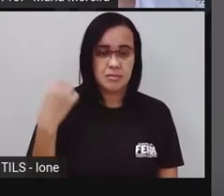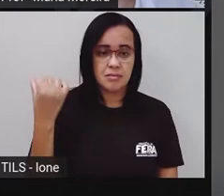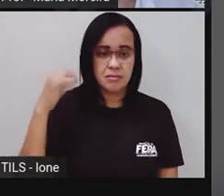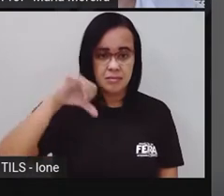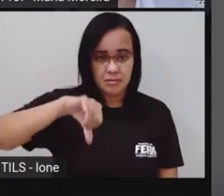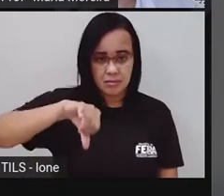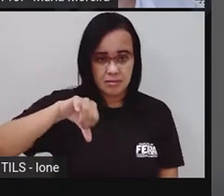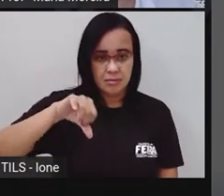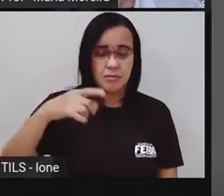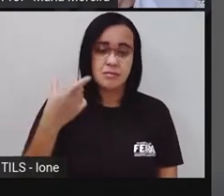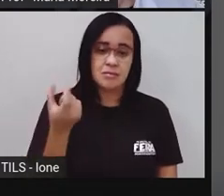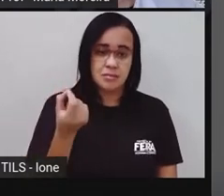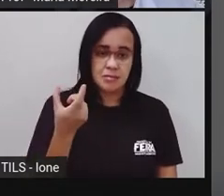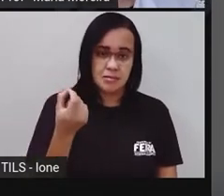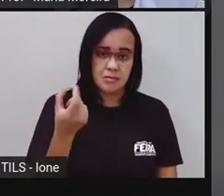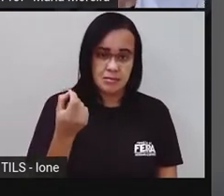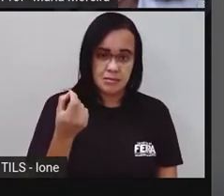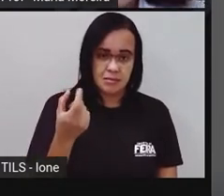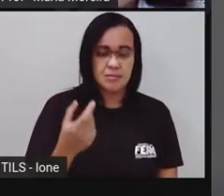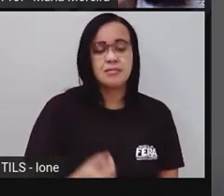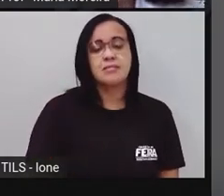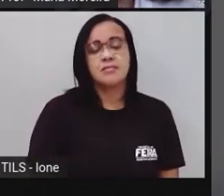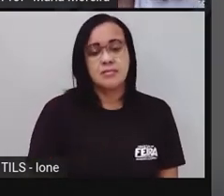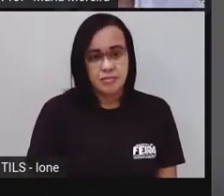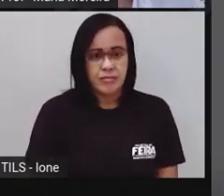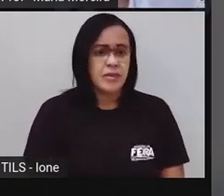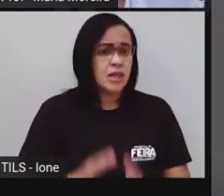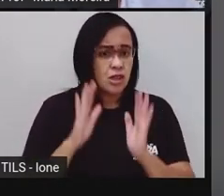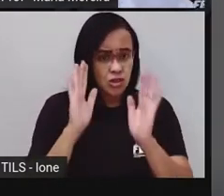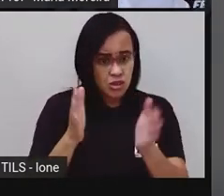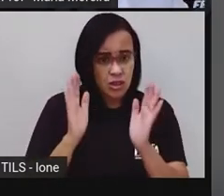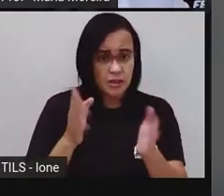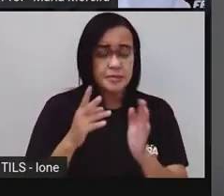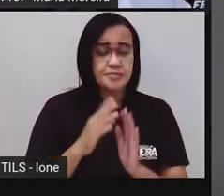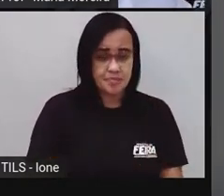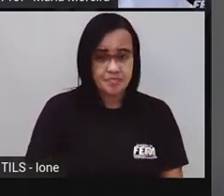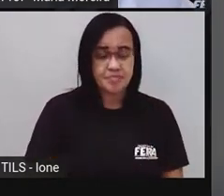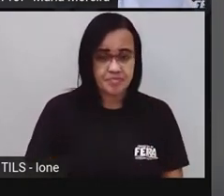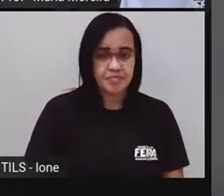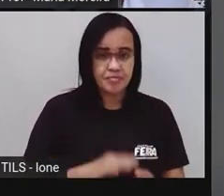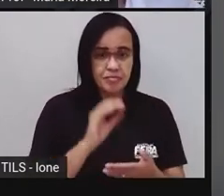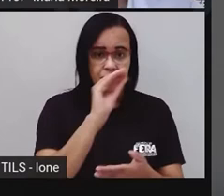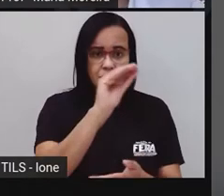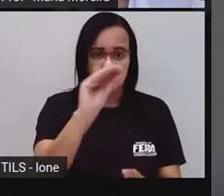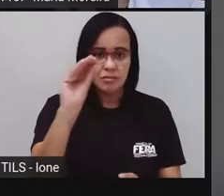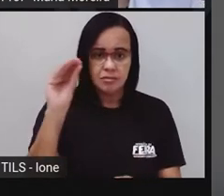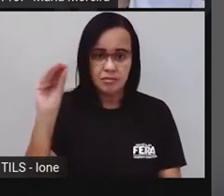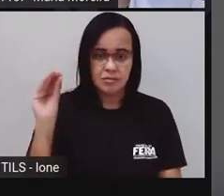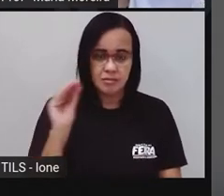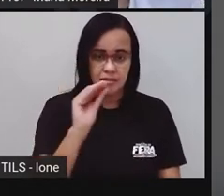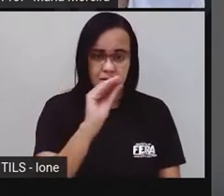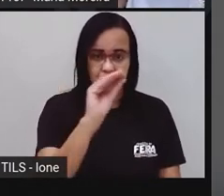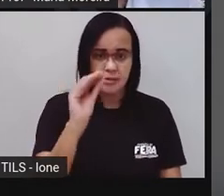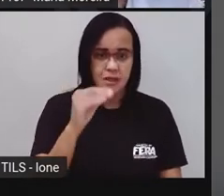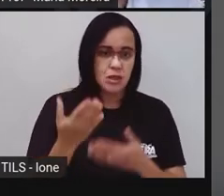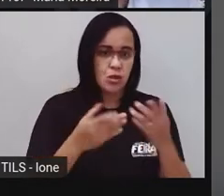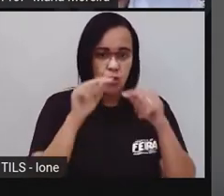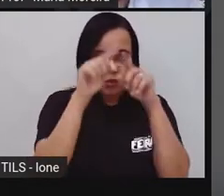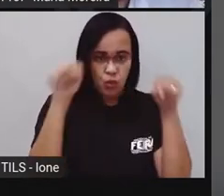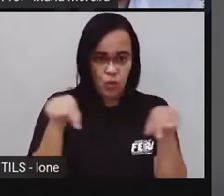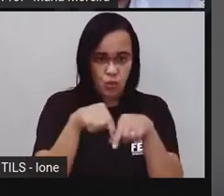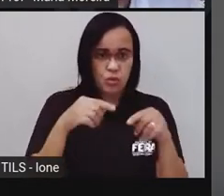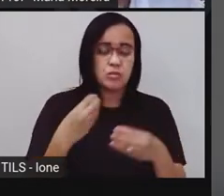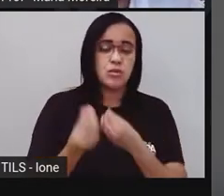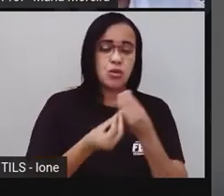19 20 a gente já viu essa disposição aqui né à disposição retangular que a